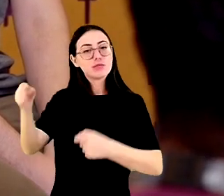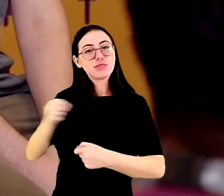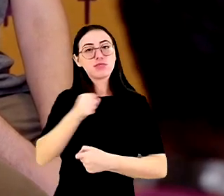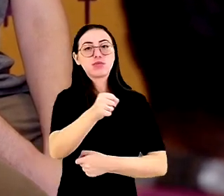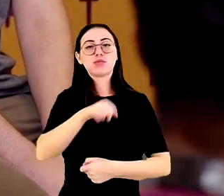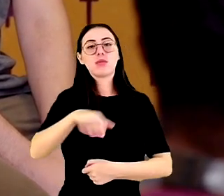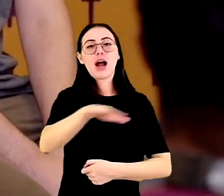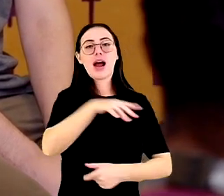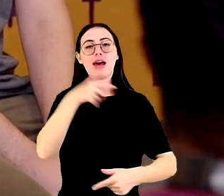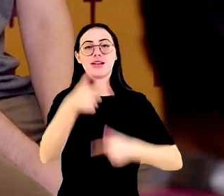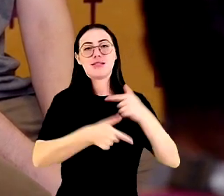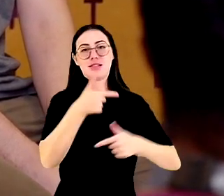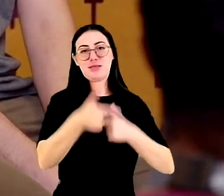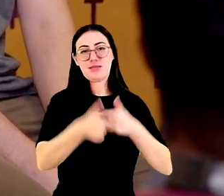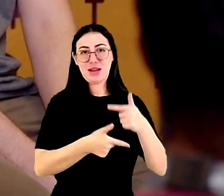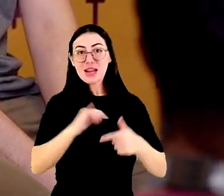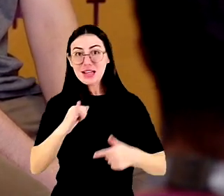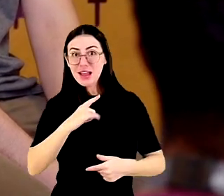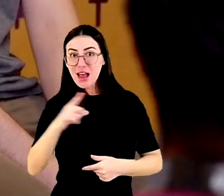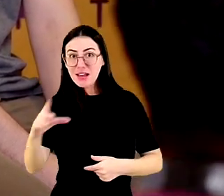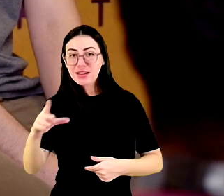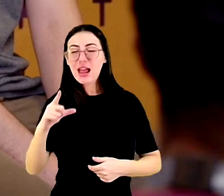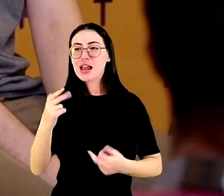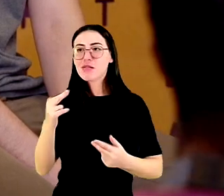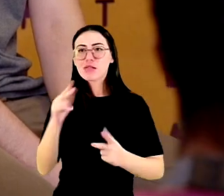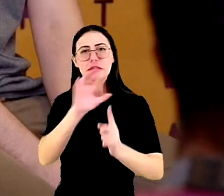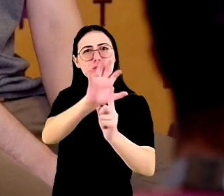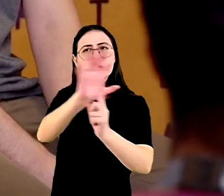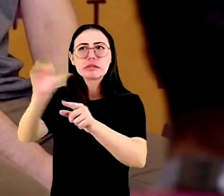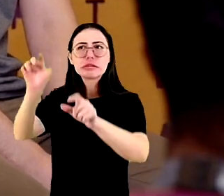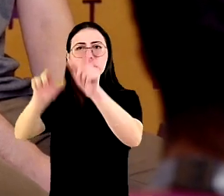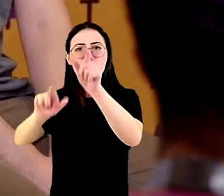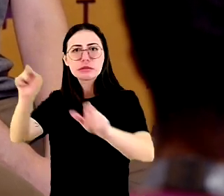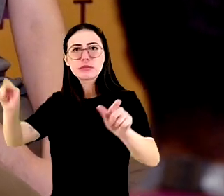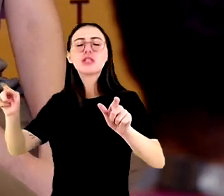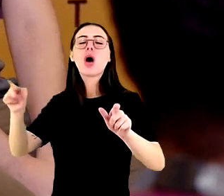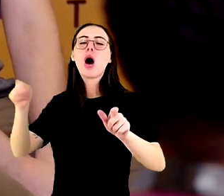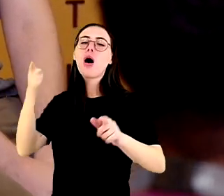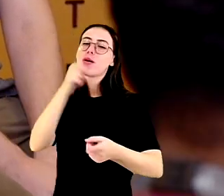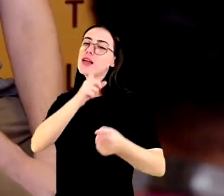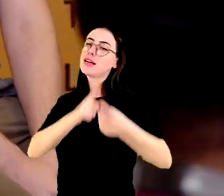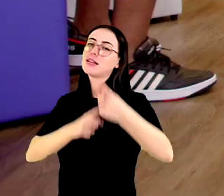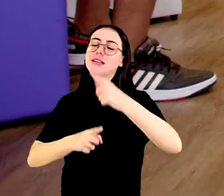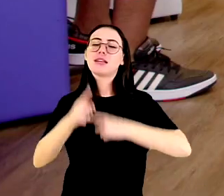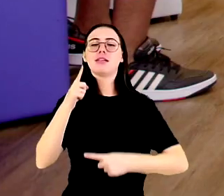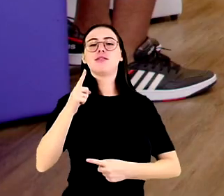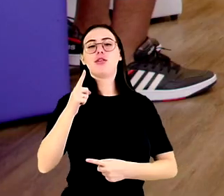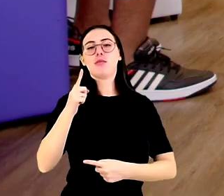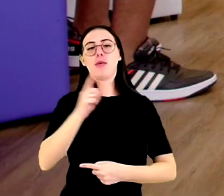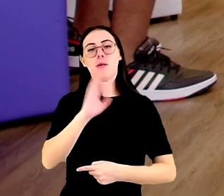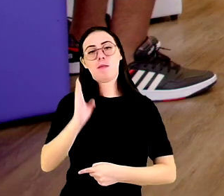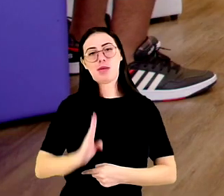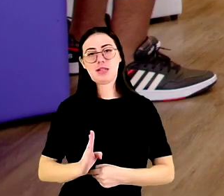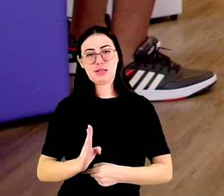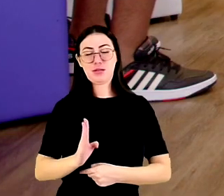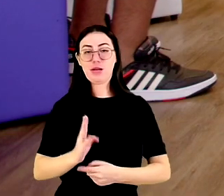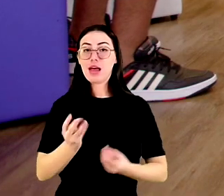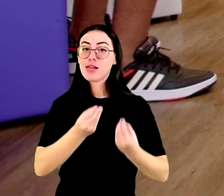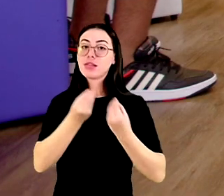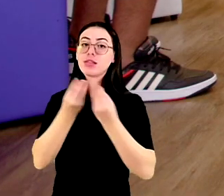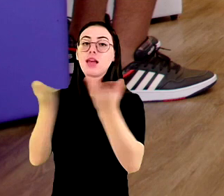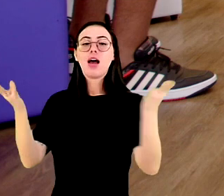gente pode definitivamente transformar esse país, que é com educação e com emprego. Obrigada pela